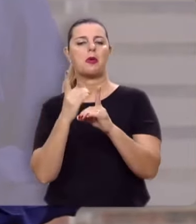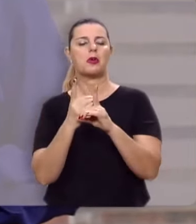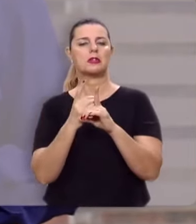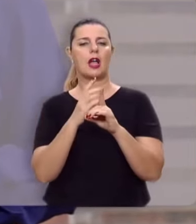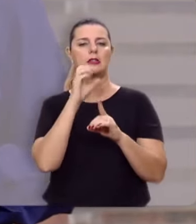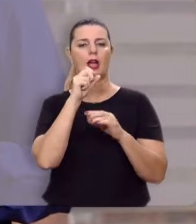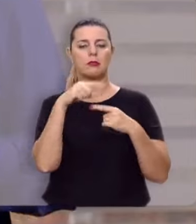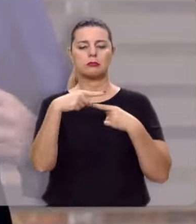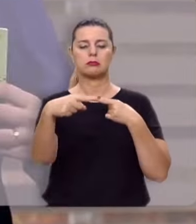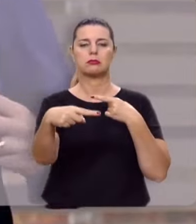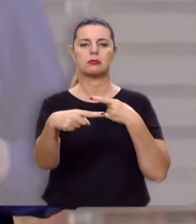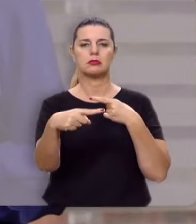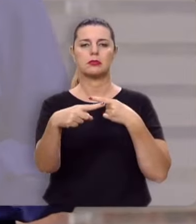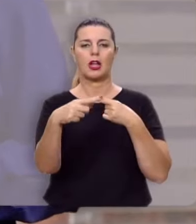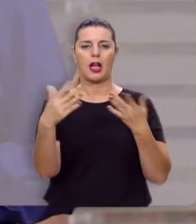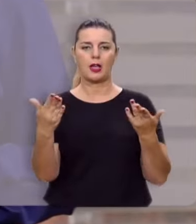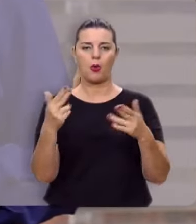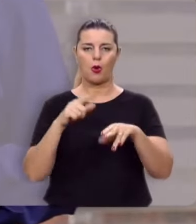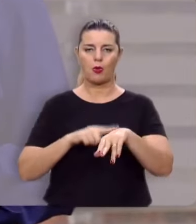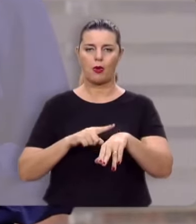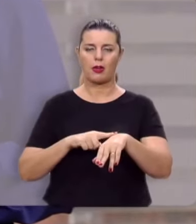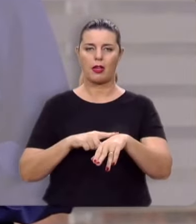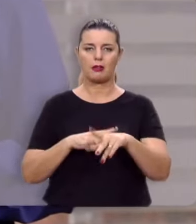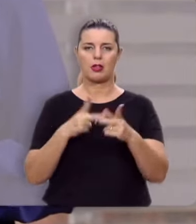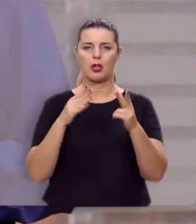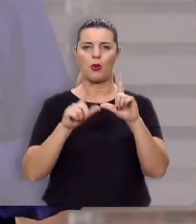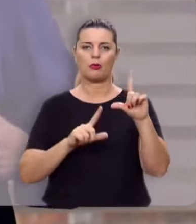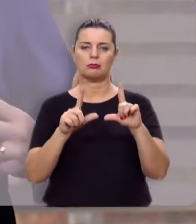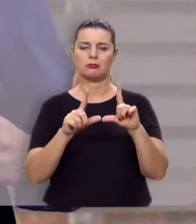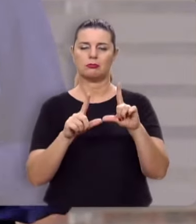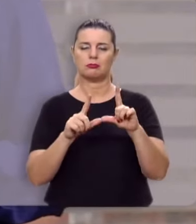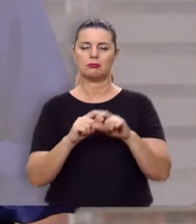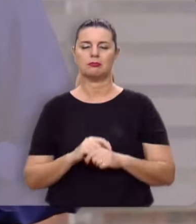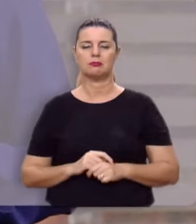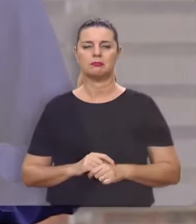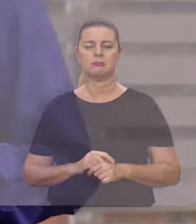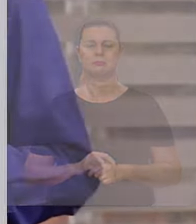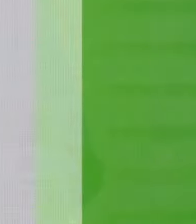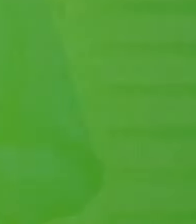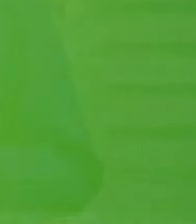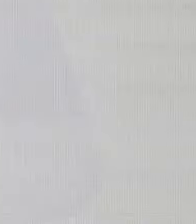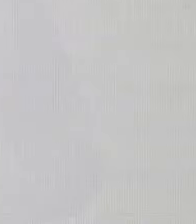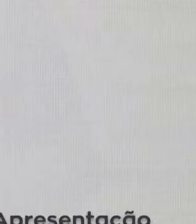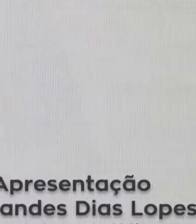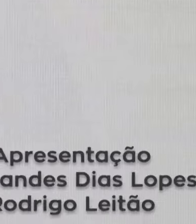reencontrar na próxima semana, nesse mesmo canal, nesse mesmo horário.